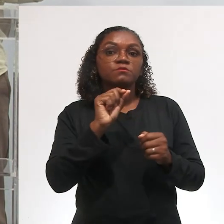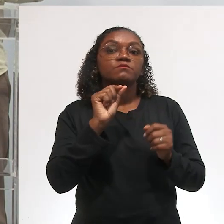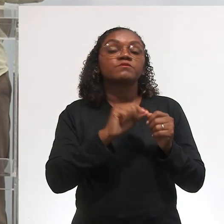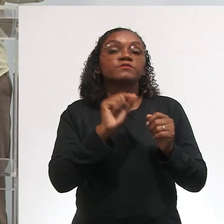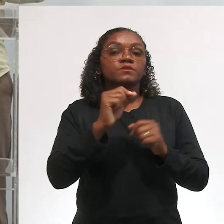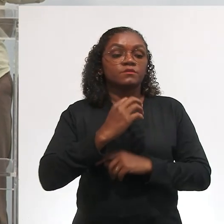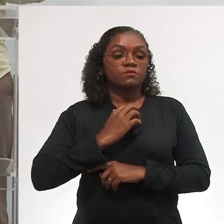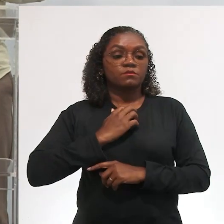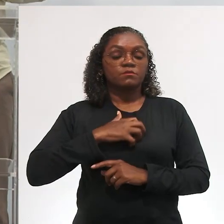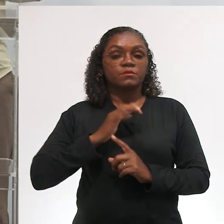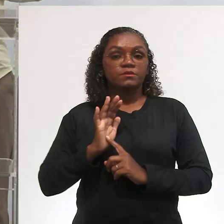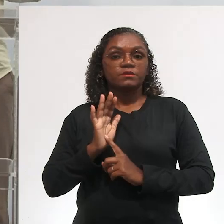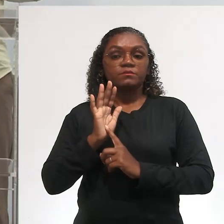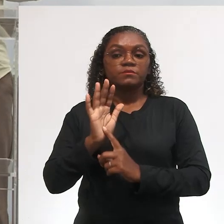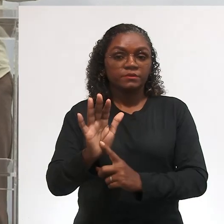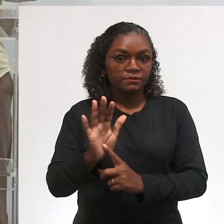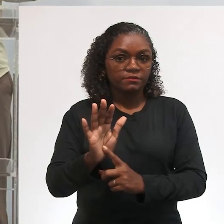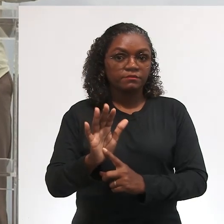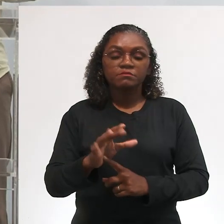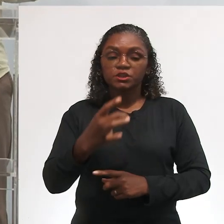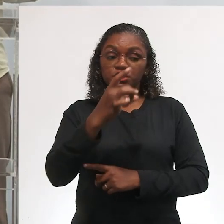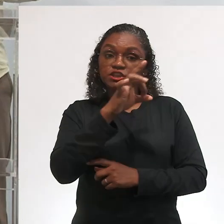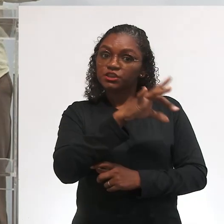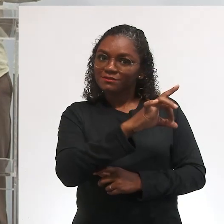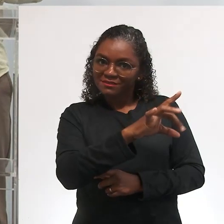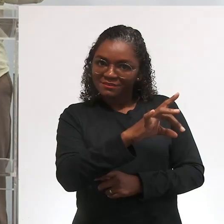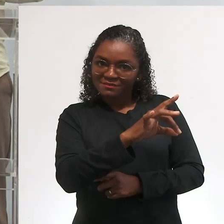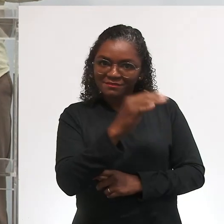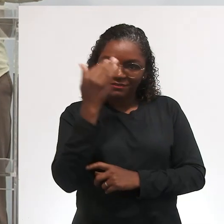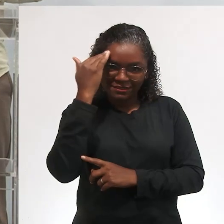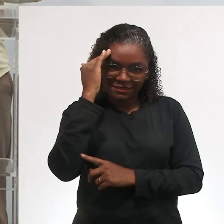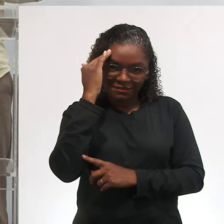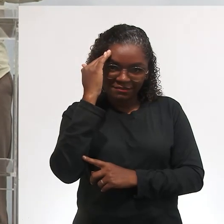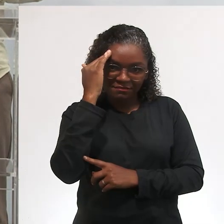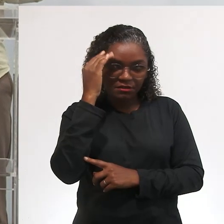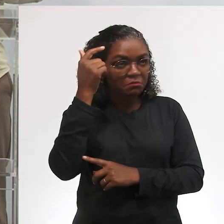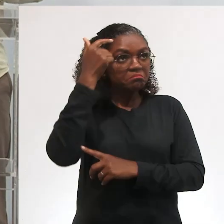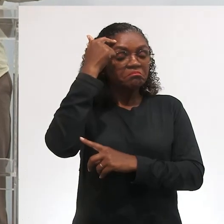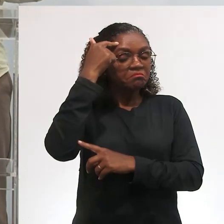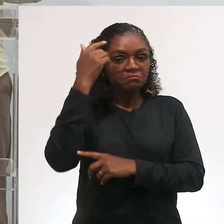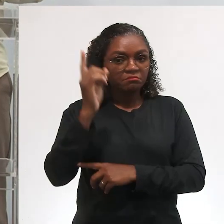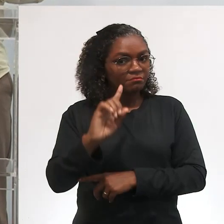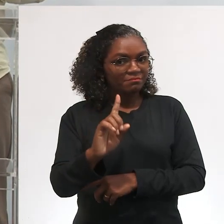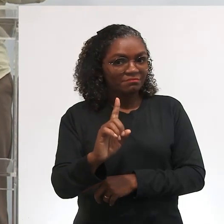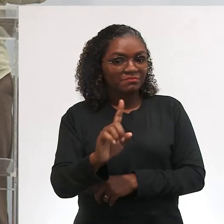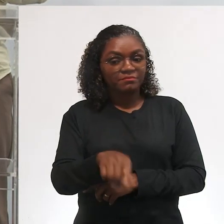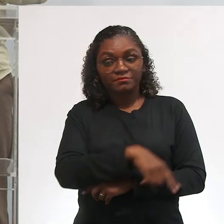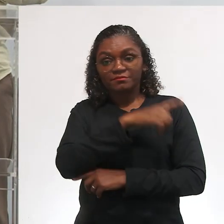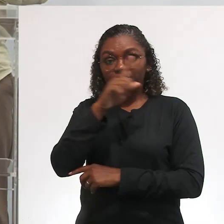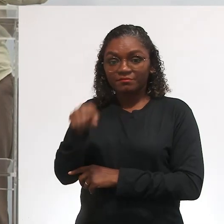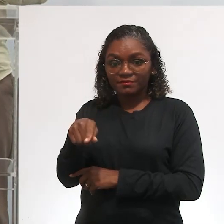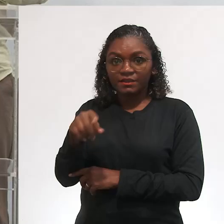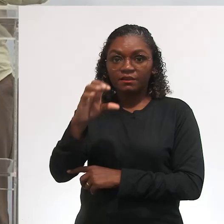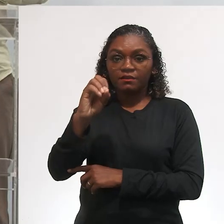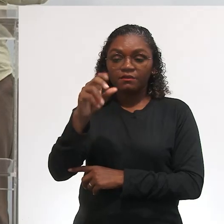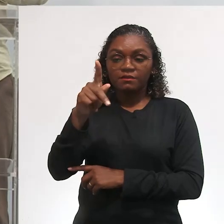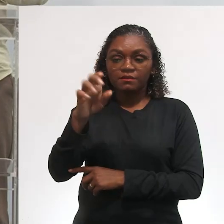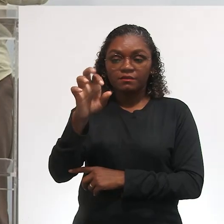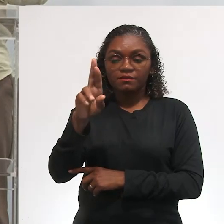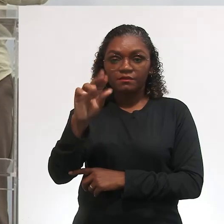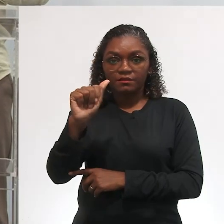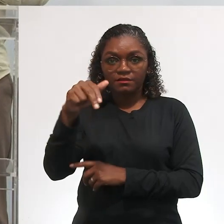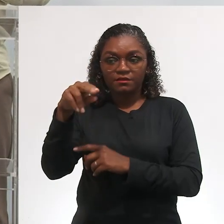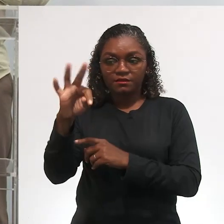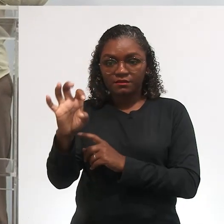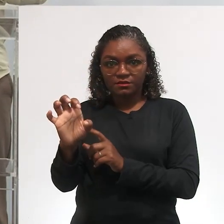perpetuar de maneira involuntária, inconsciente. No condicionamento operante defendido